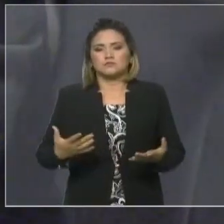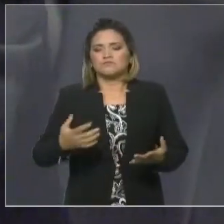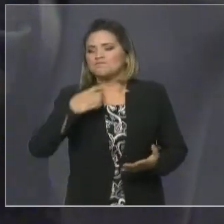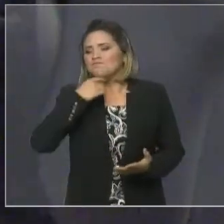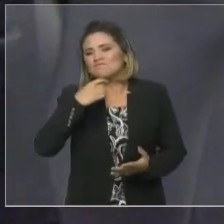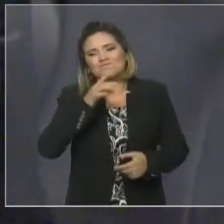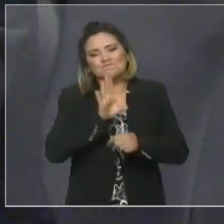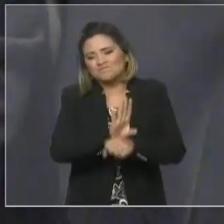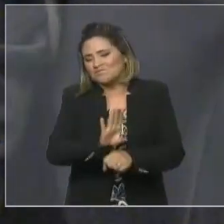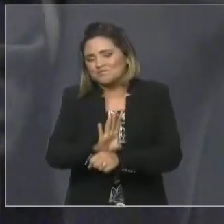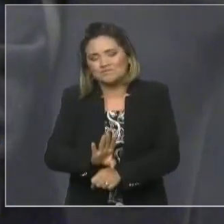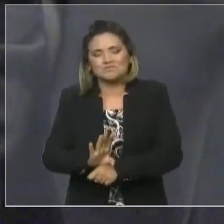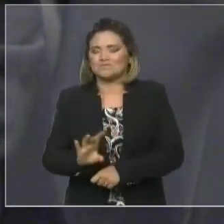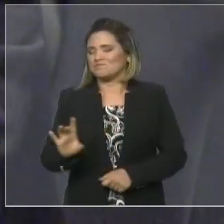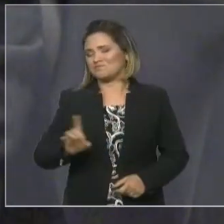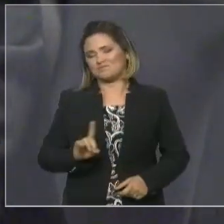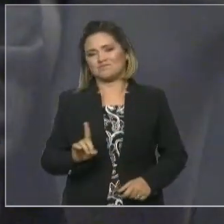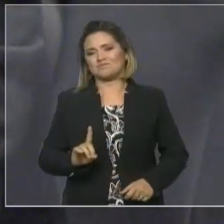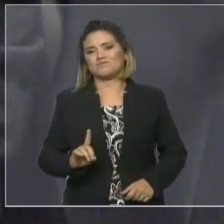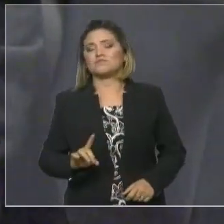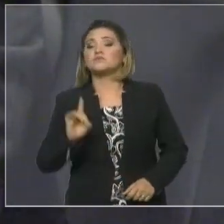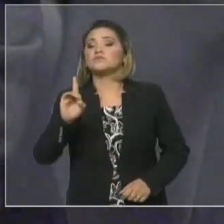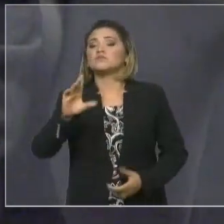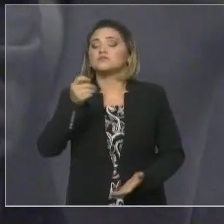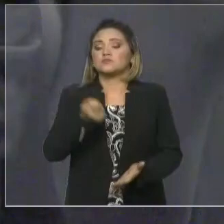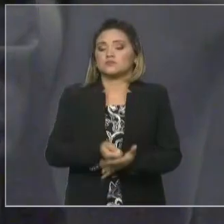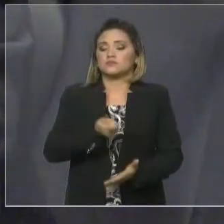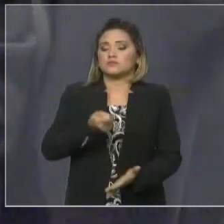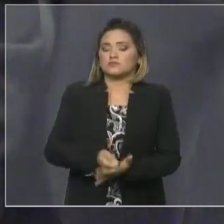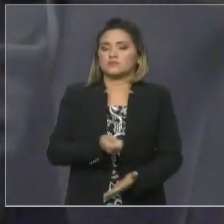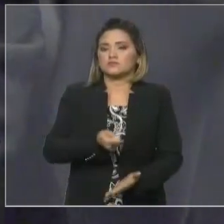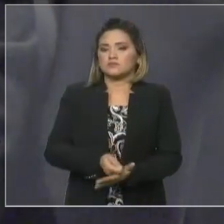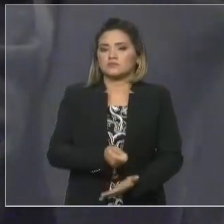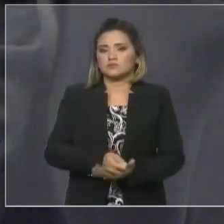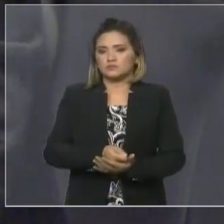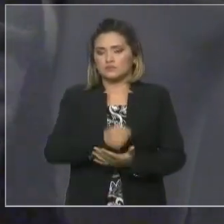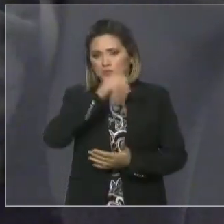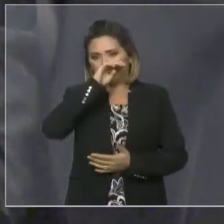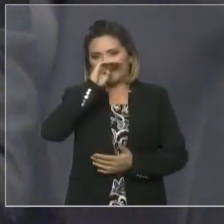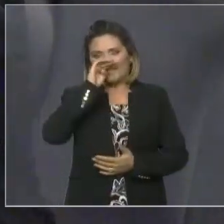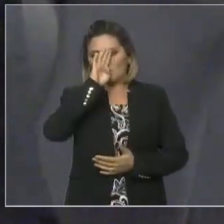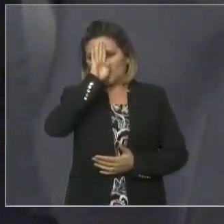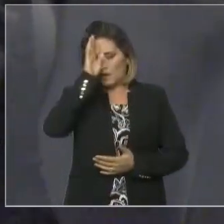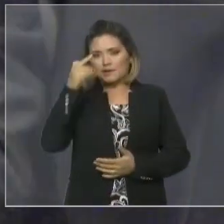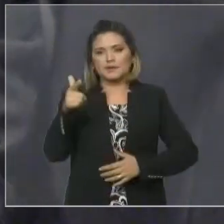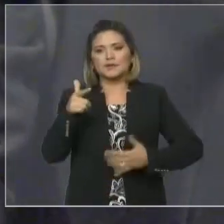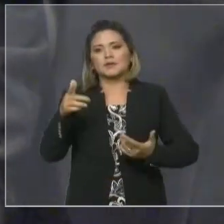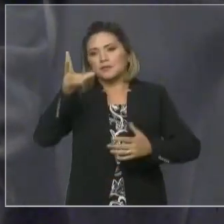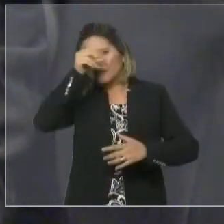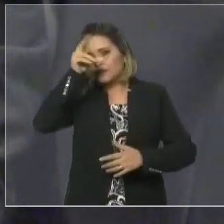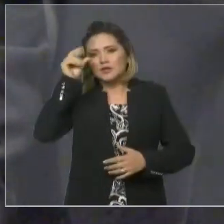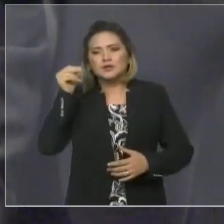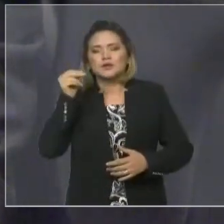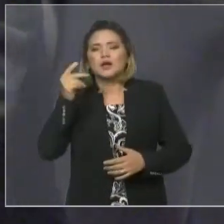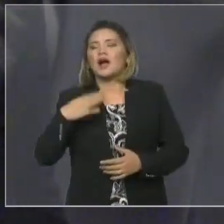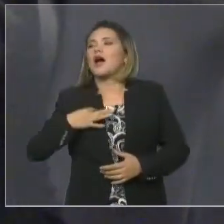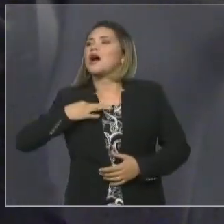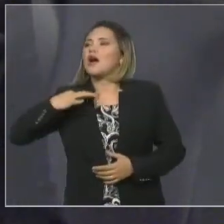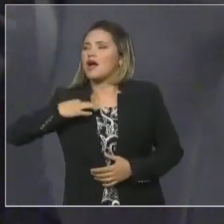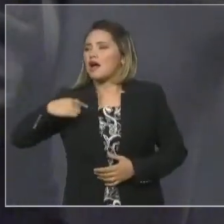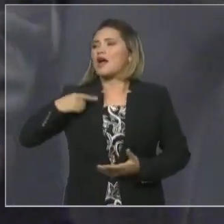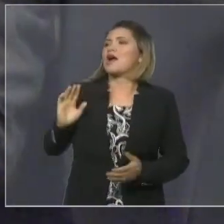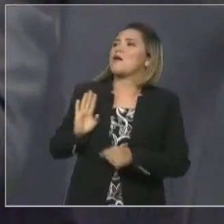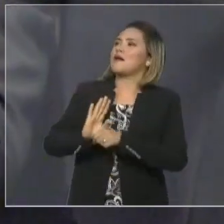Estado, só aparece para cobrar do Estado. Não aparece uma prefeitura para falar, eu quero ajudar o Estado. Aparece